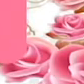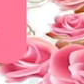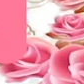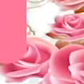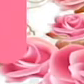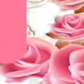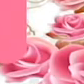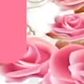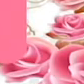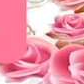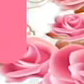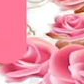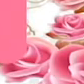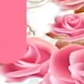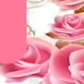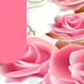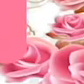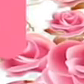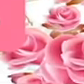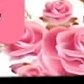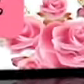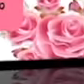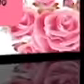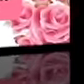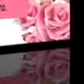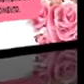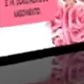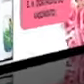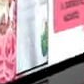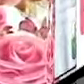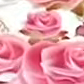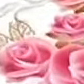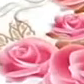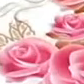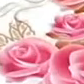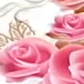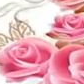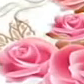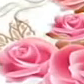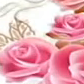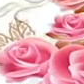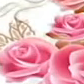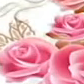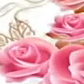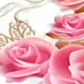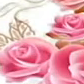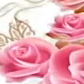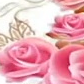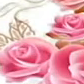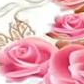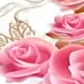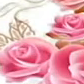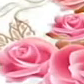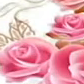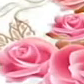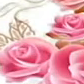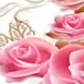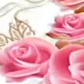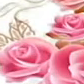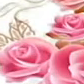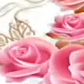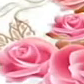Que tem esse abraço, casa, se decide bater asa, me leva contigo pra